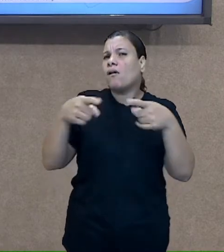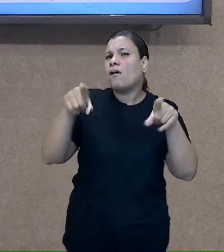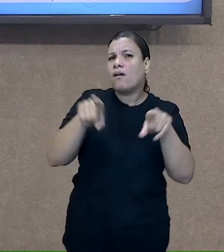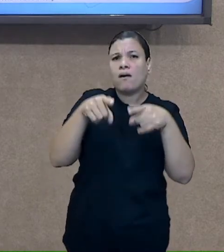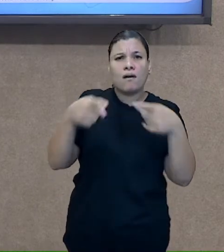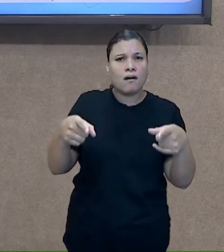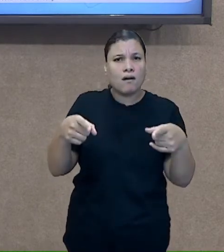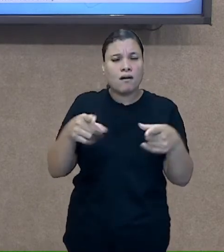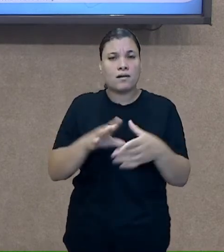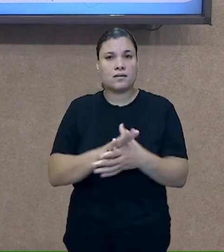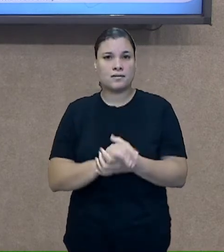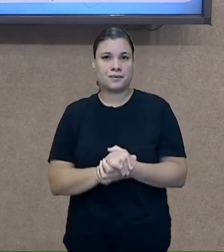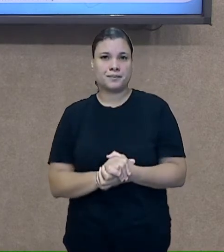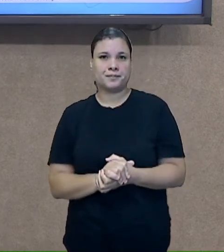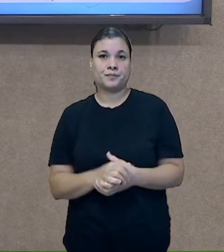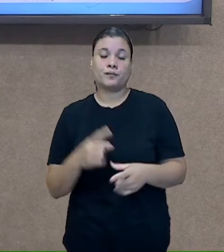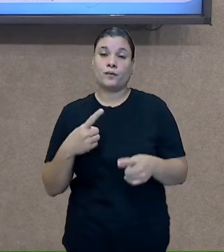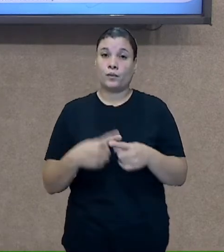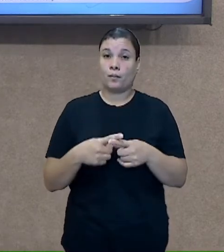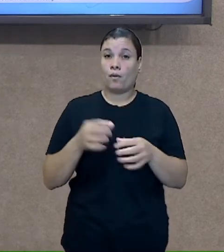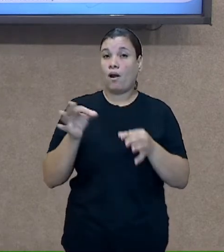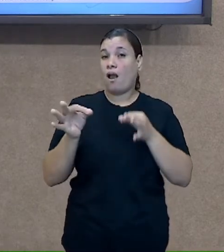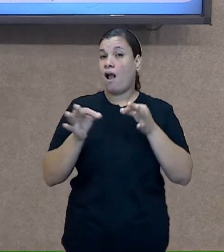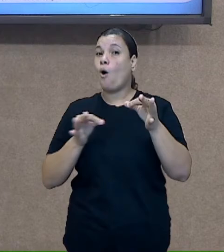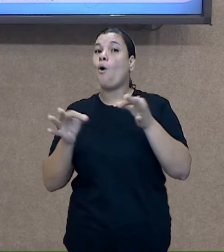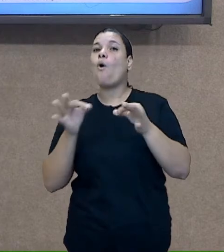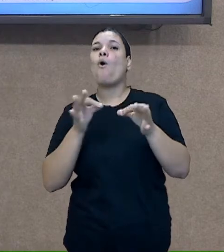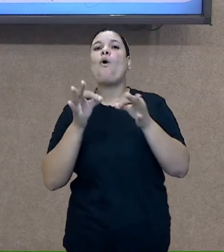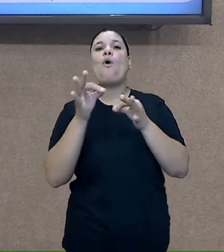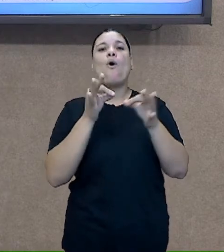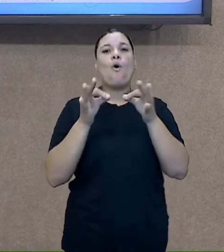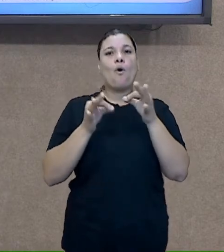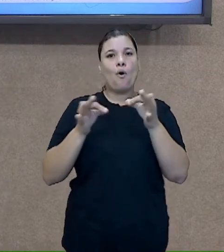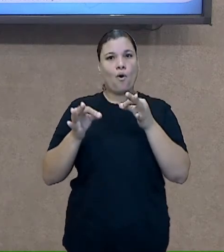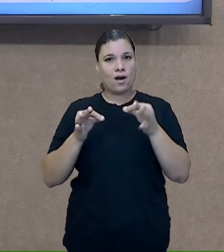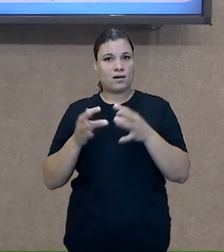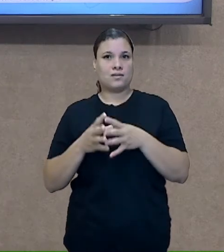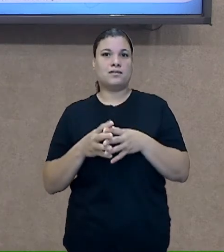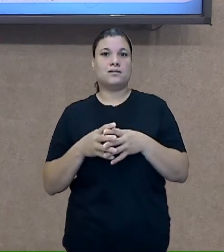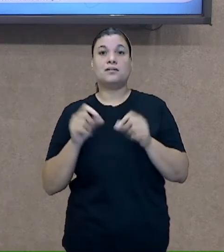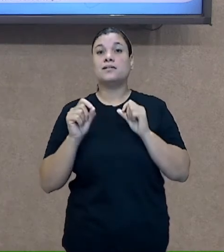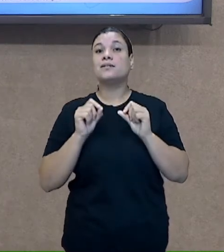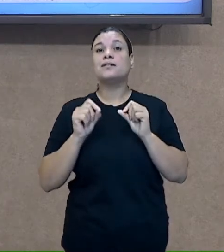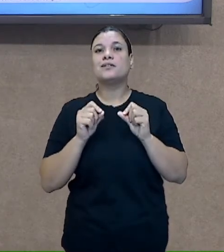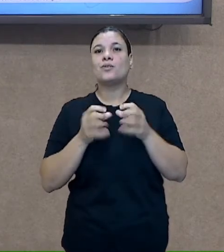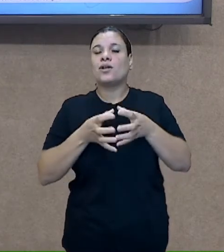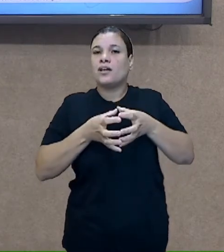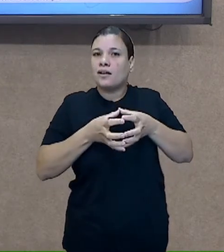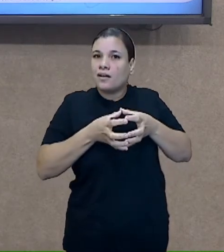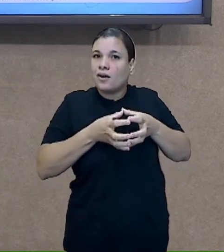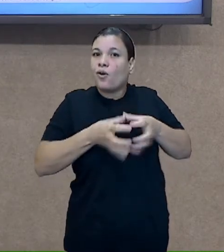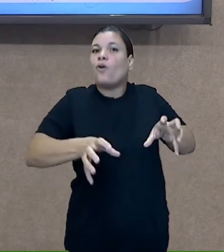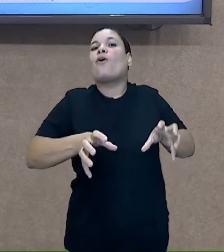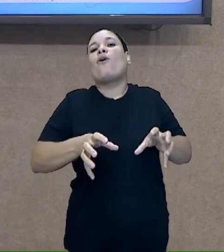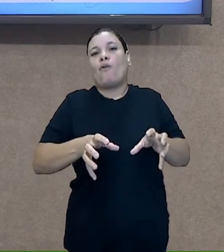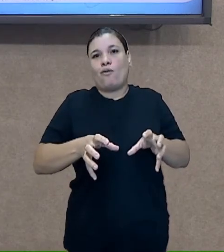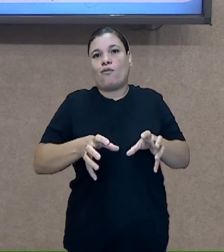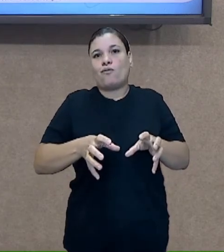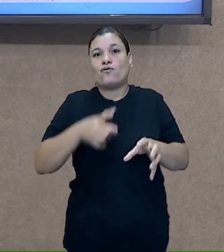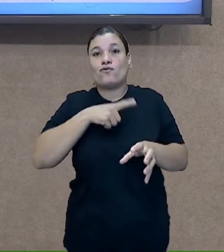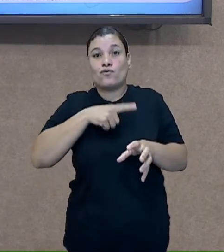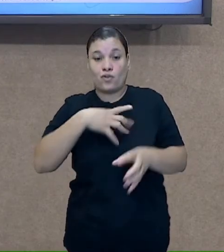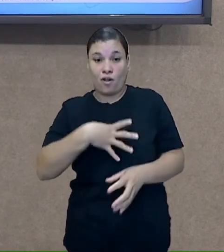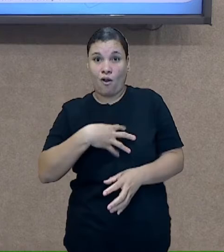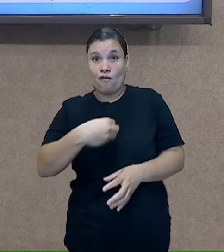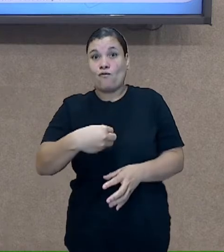é o período dela de organização da liberação dos ovos, ela está se organizando para gerar novos